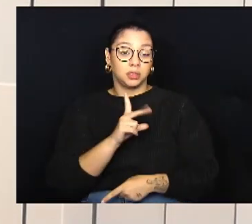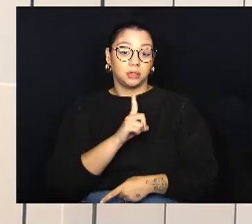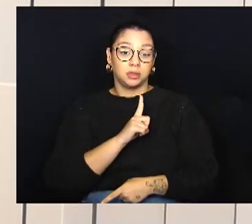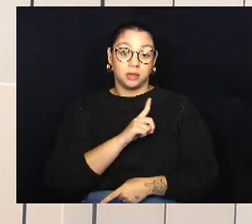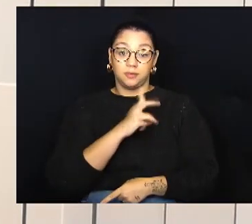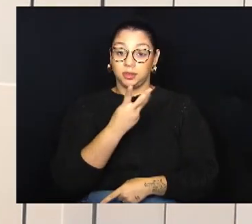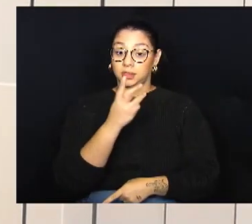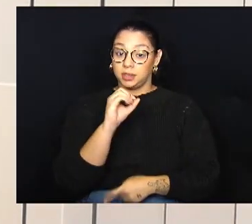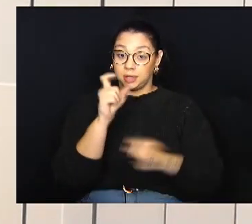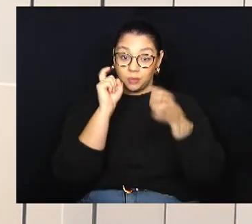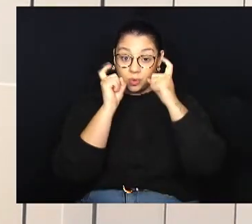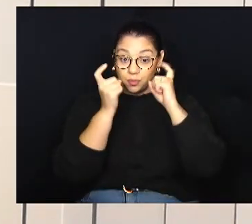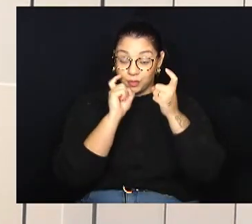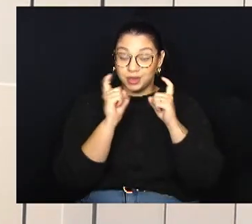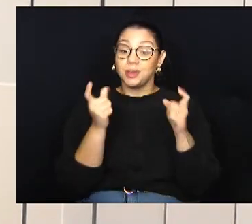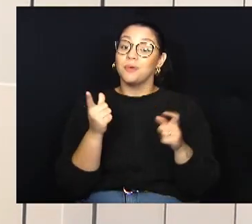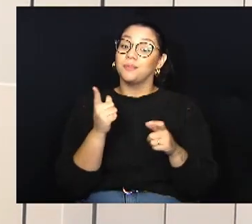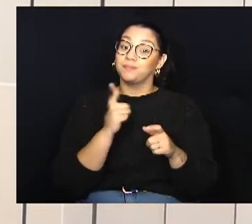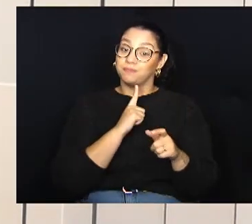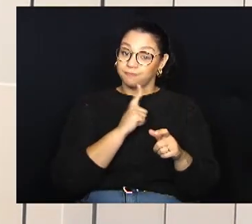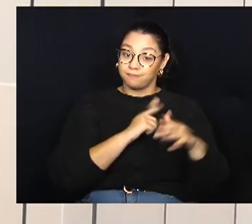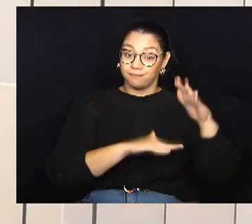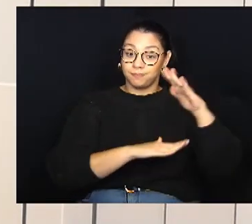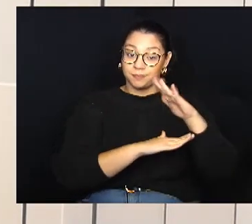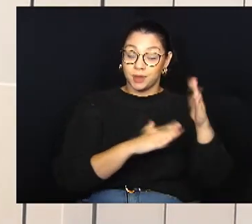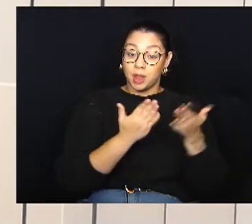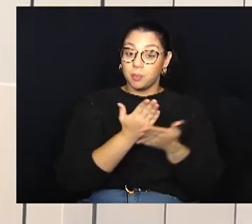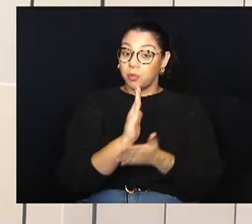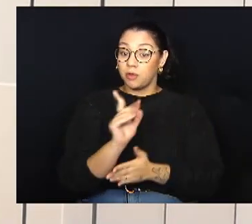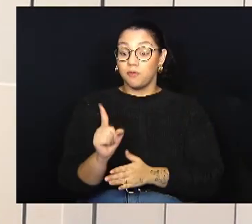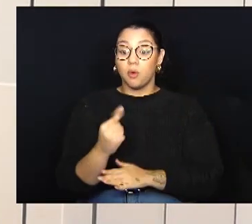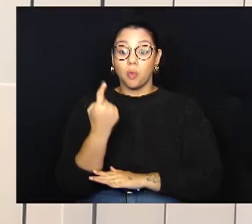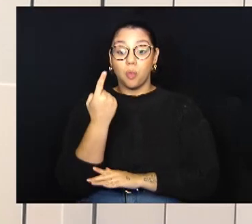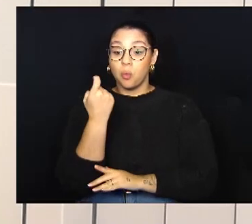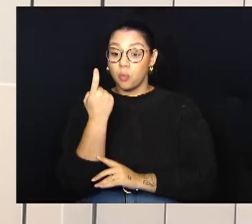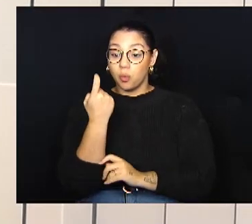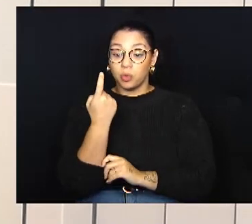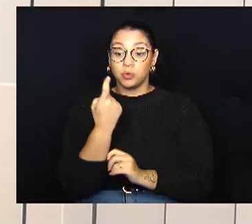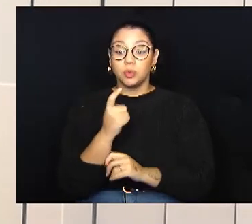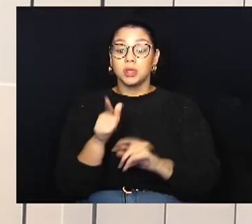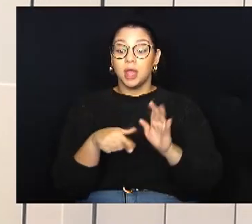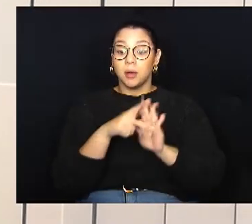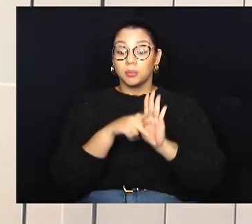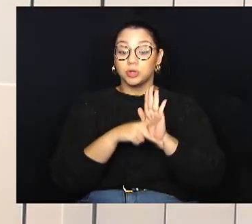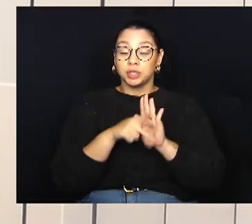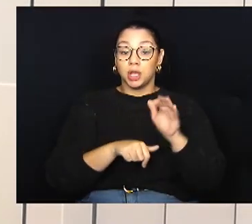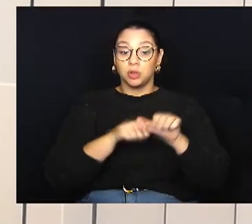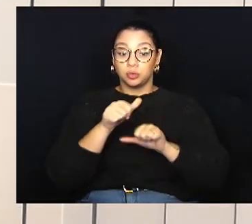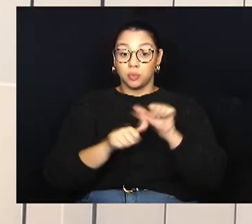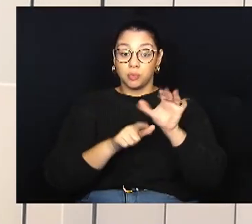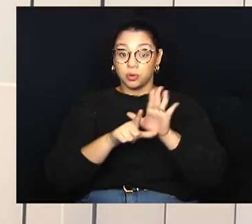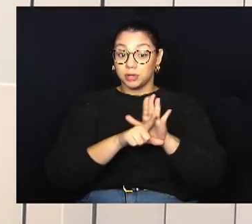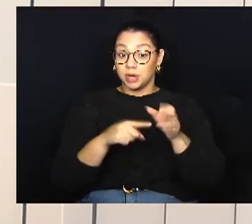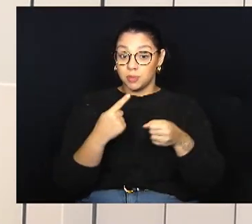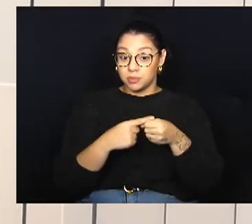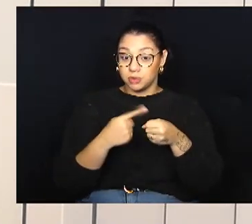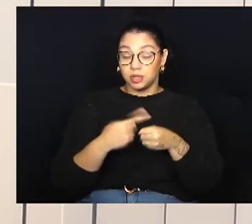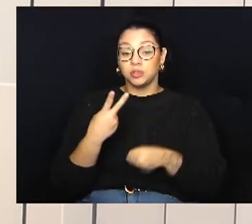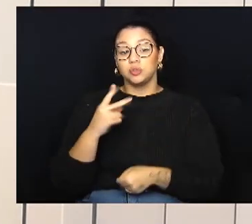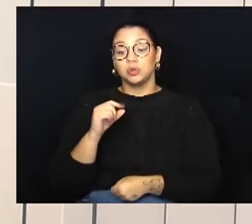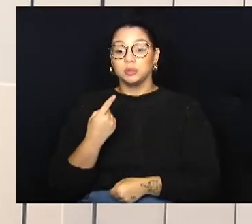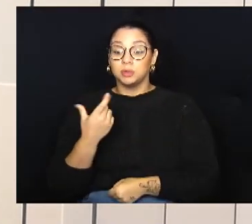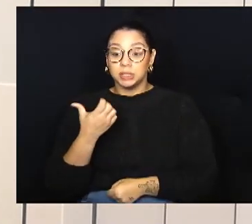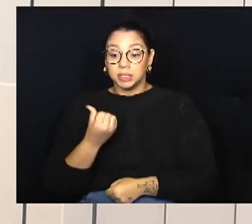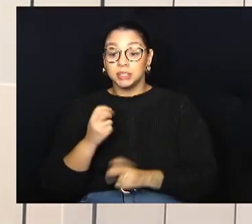ordinária e a Câmara aprovou em turno único projeto que altera a Lei Municipal de 2016,